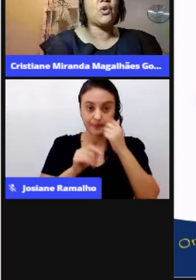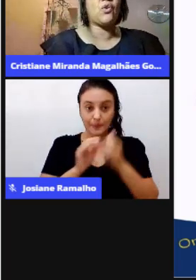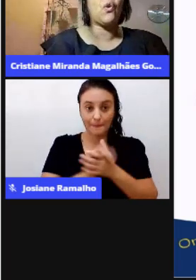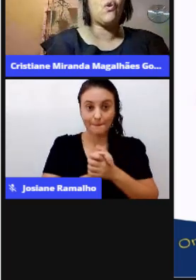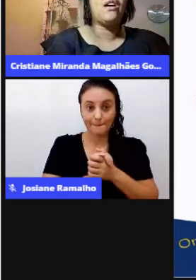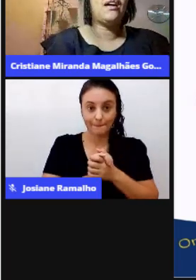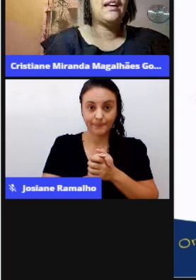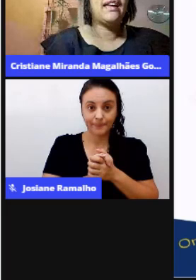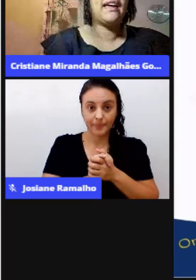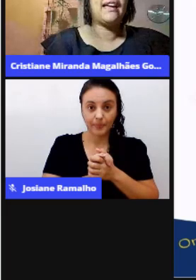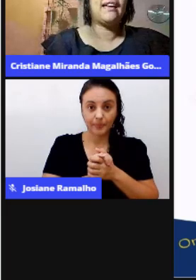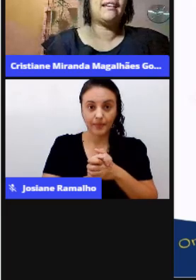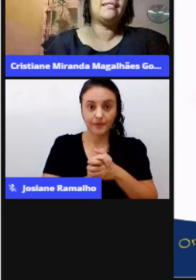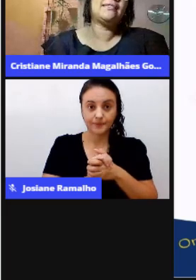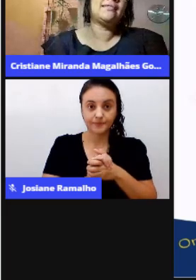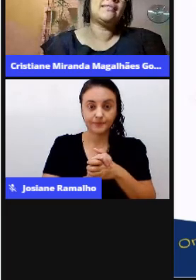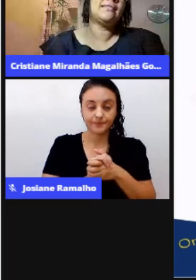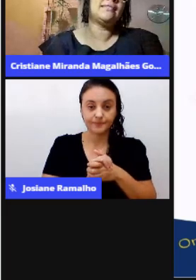gente colocou